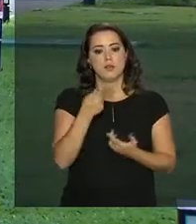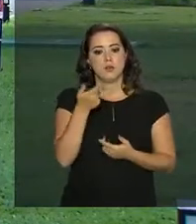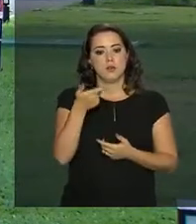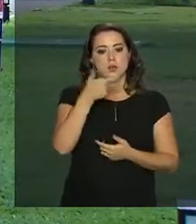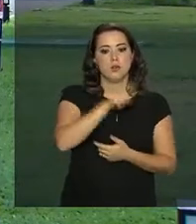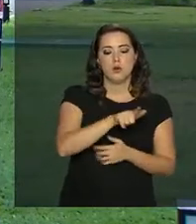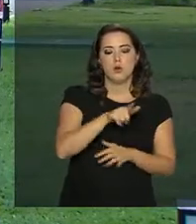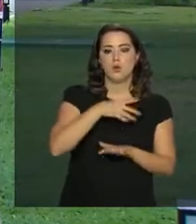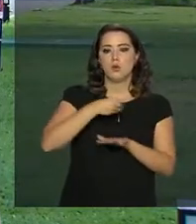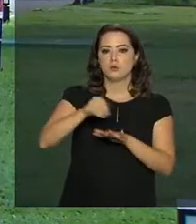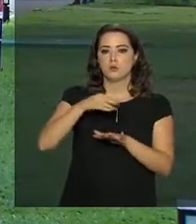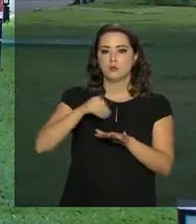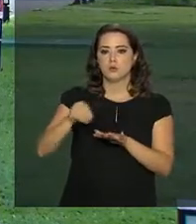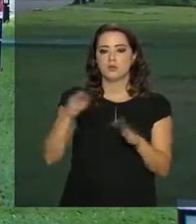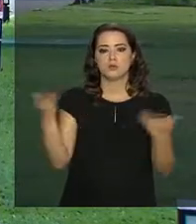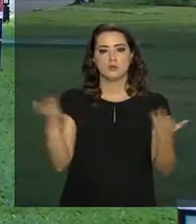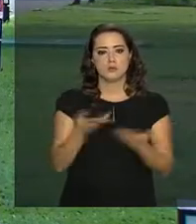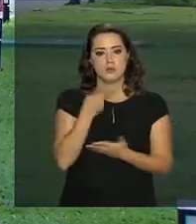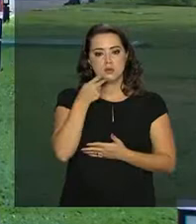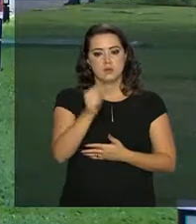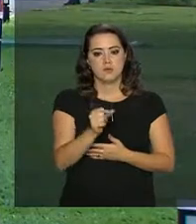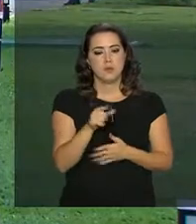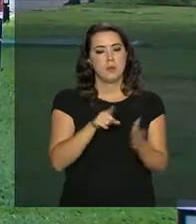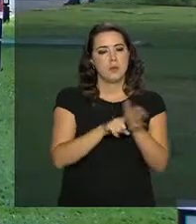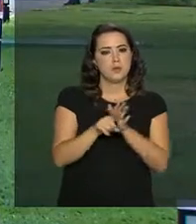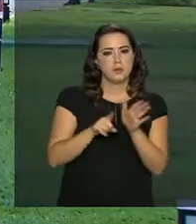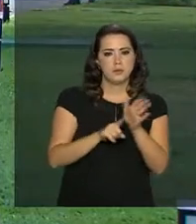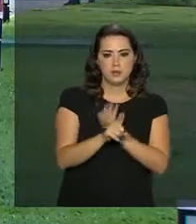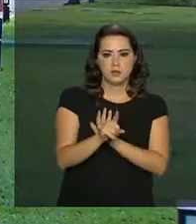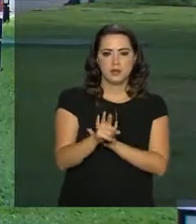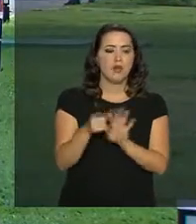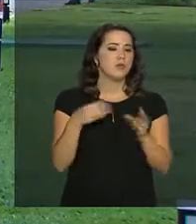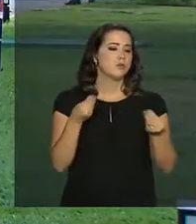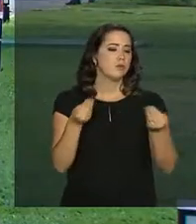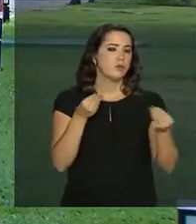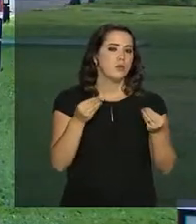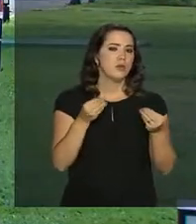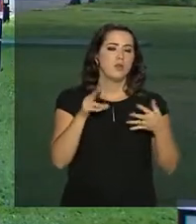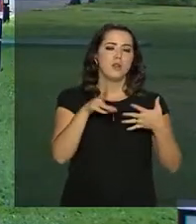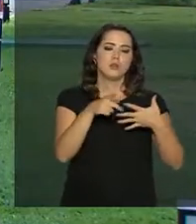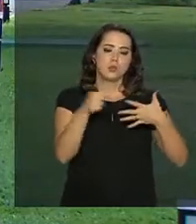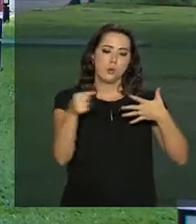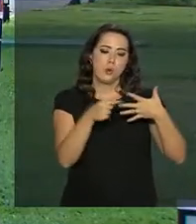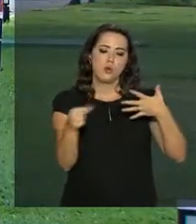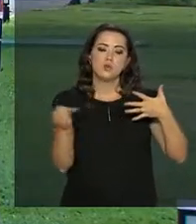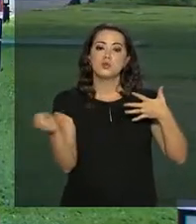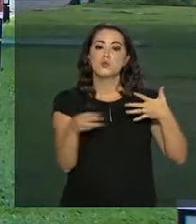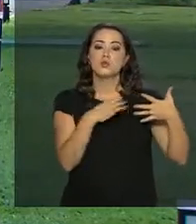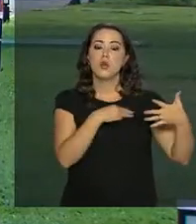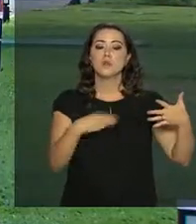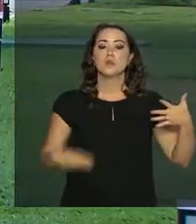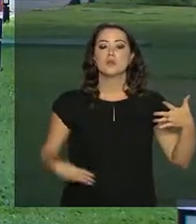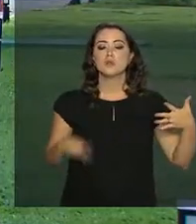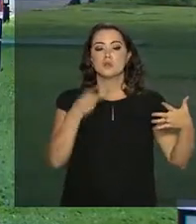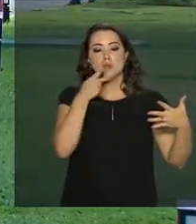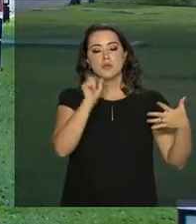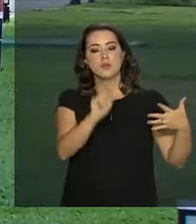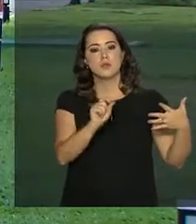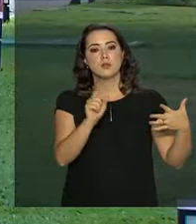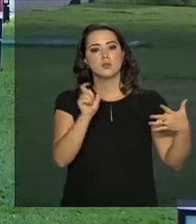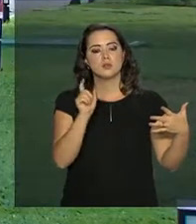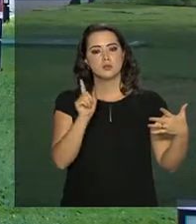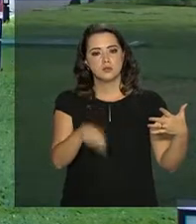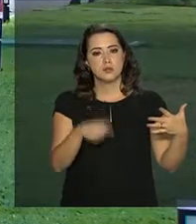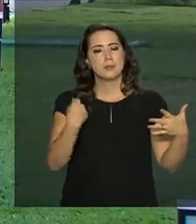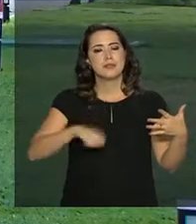que ele ainda conversou aqui com jornalistas, ele foi questionado sobre a definição de novos ministérios, e aí o ministro afirmou que isso depende